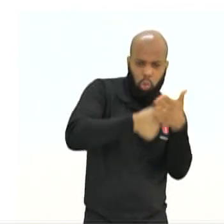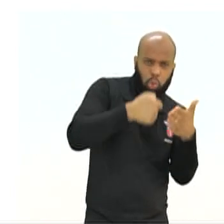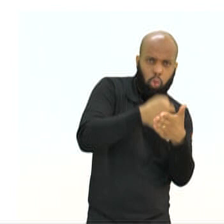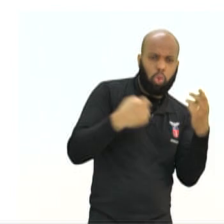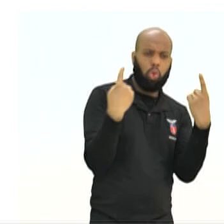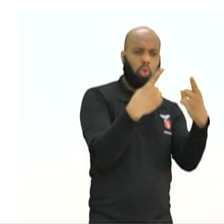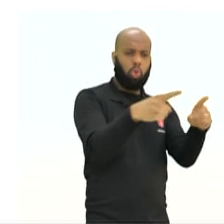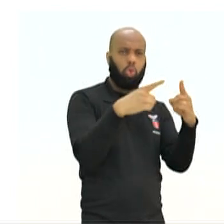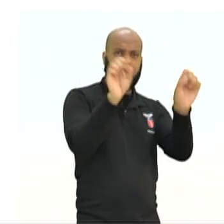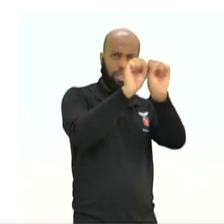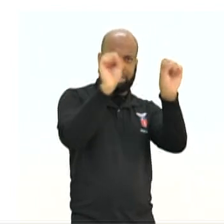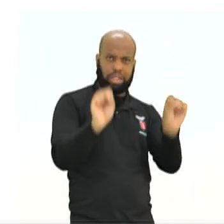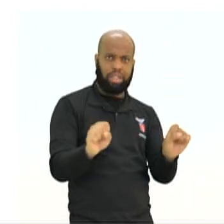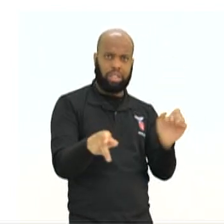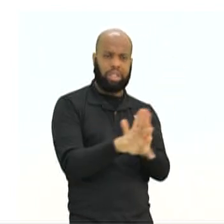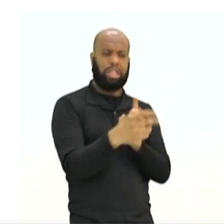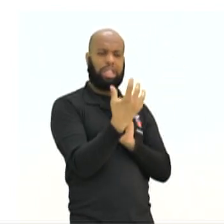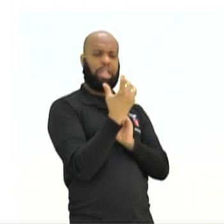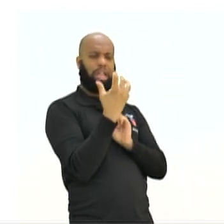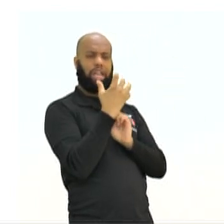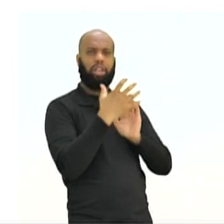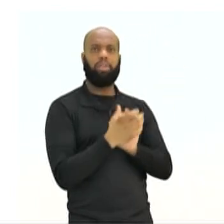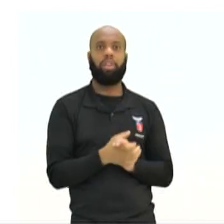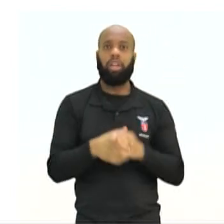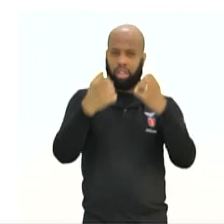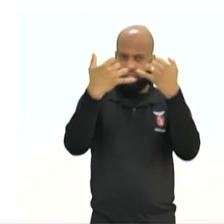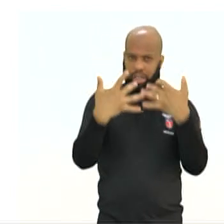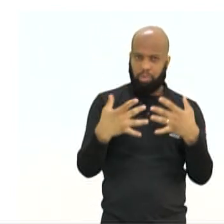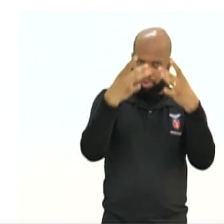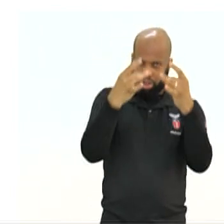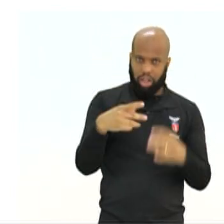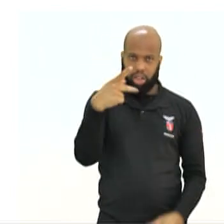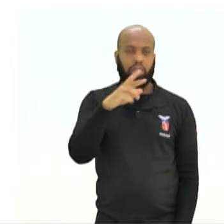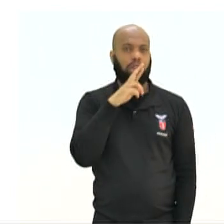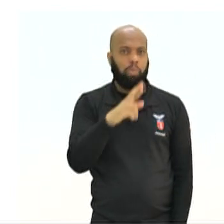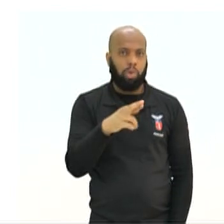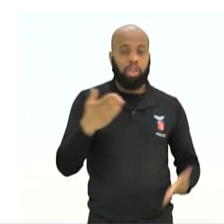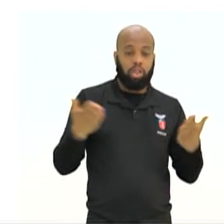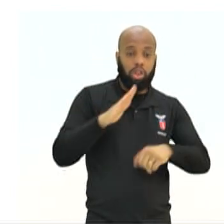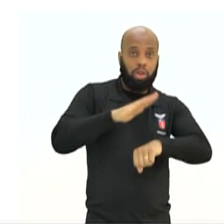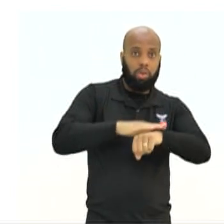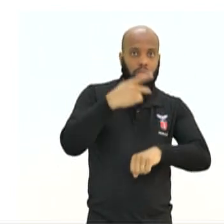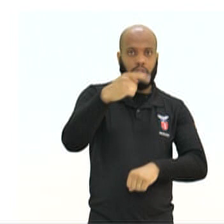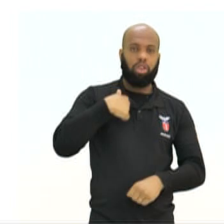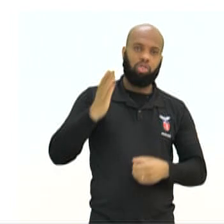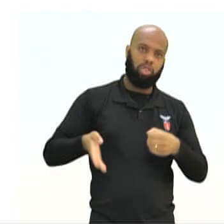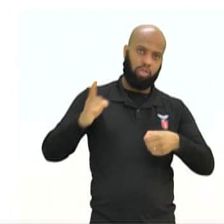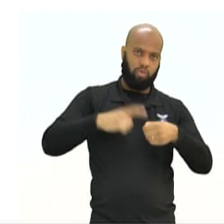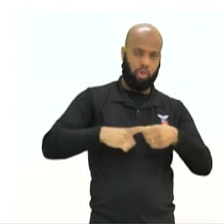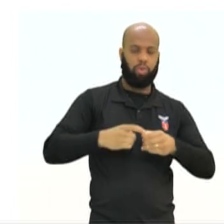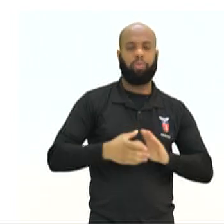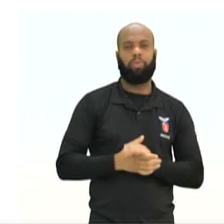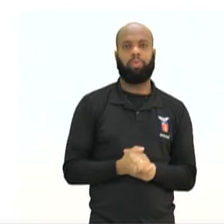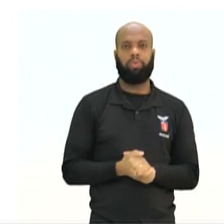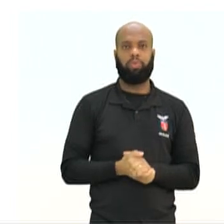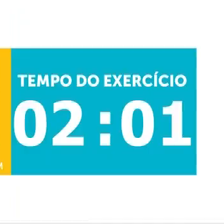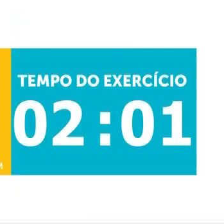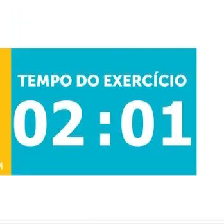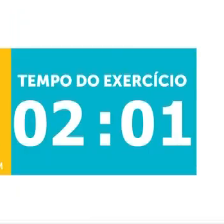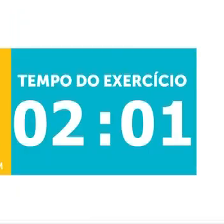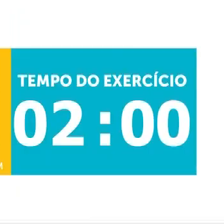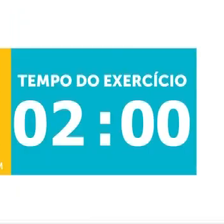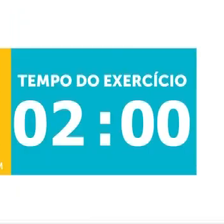contra o sistema que o oprime. Justifique sua resposta. Então, eu peço que vocês me respondam e eu já volto para corrigir.